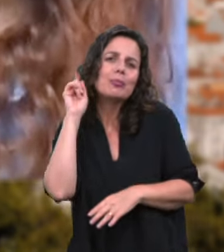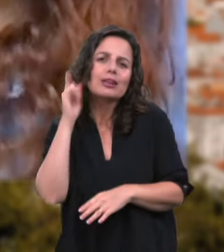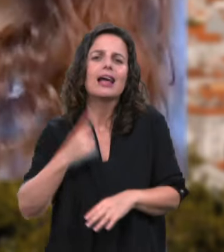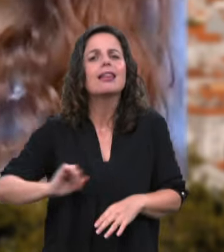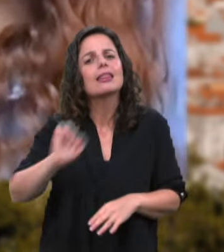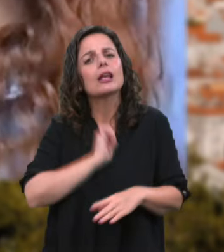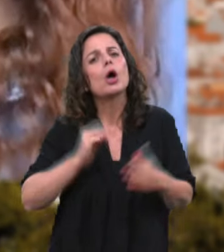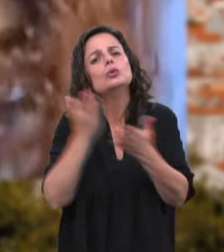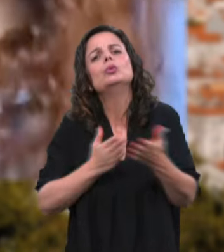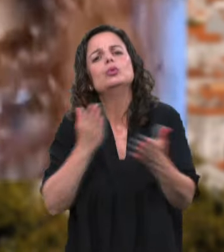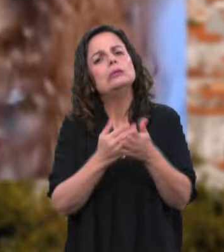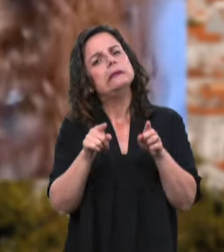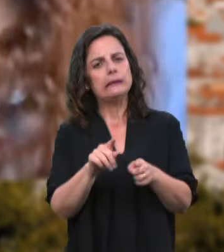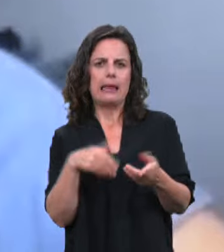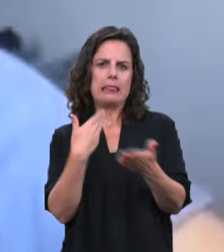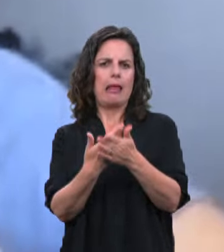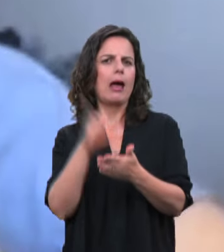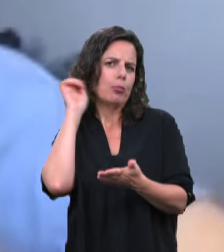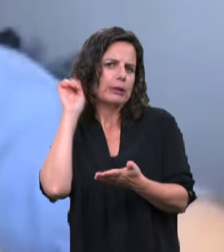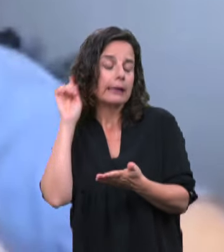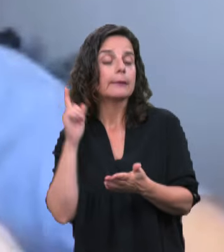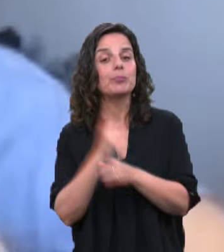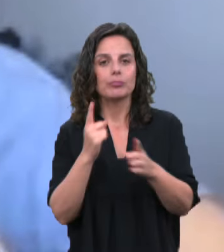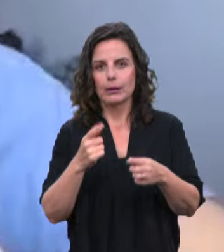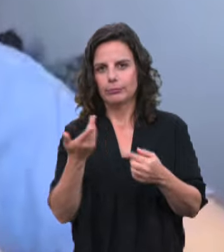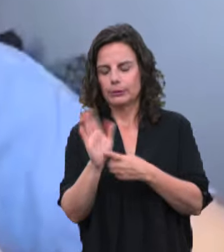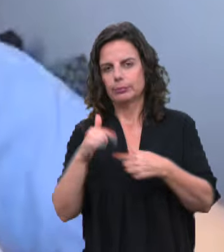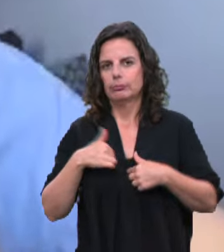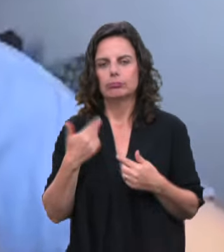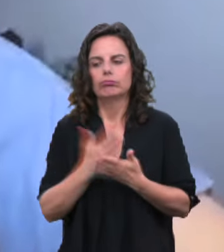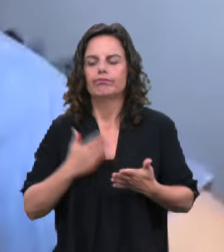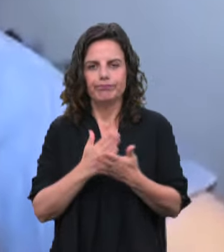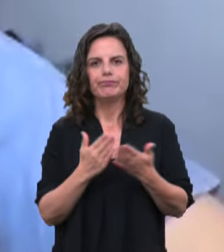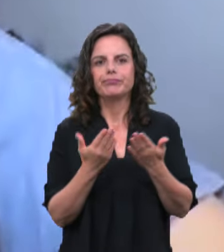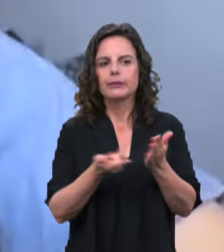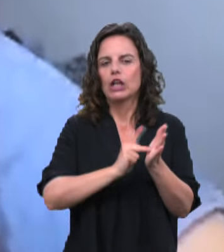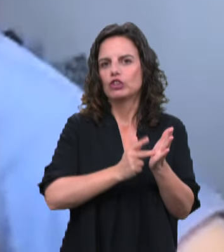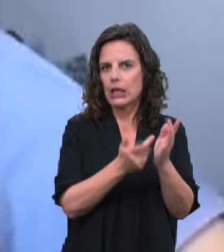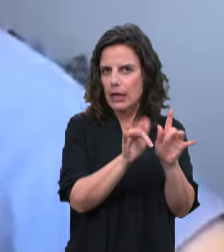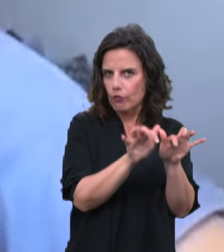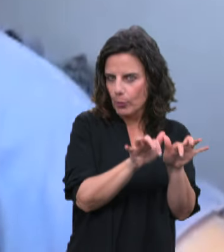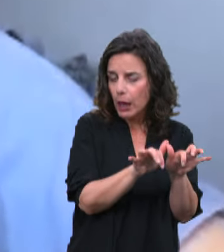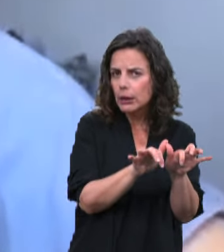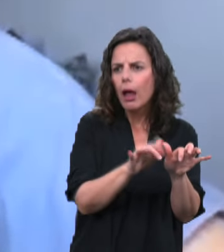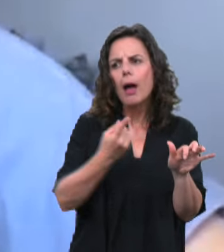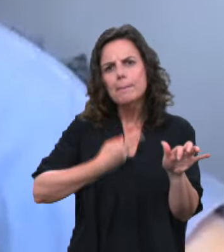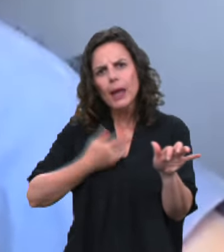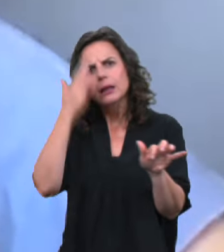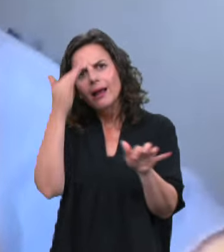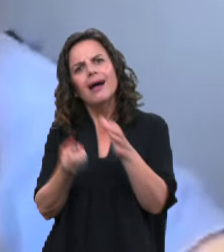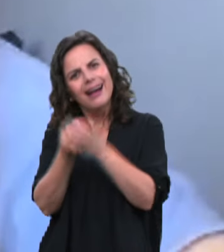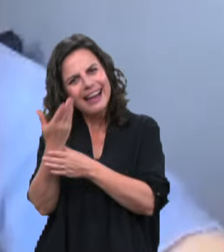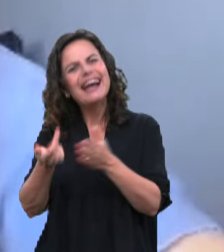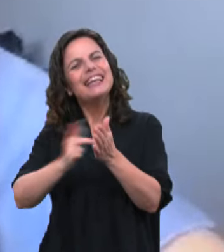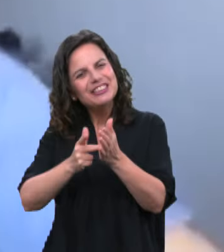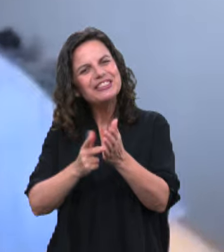também. Porque, por exemplo, eu estou a estudar engenharia informática, mas também é preciso ter alguma